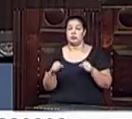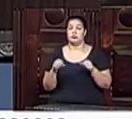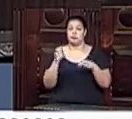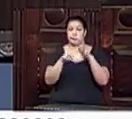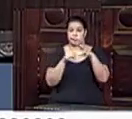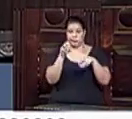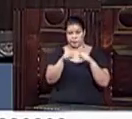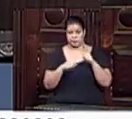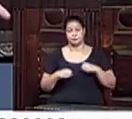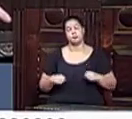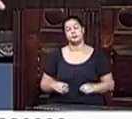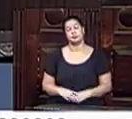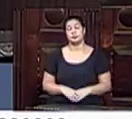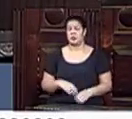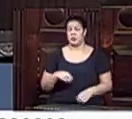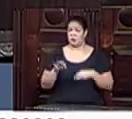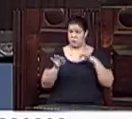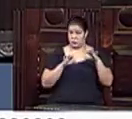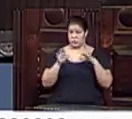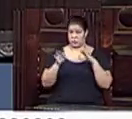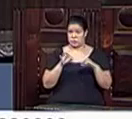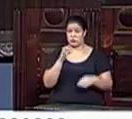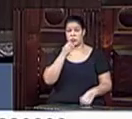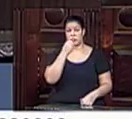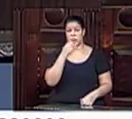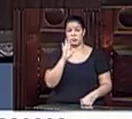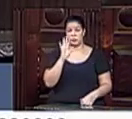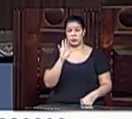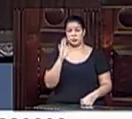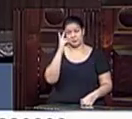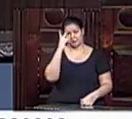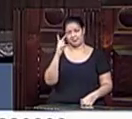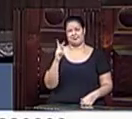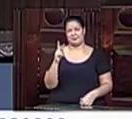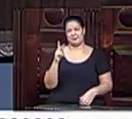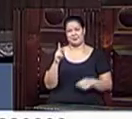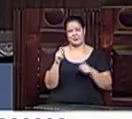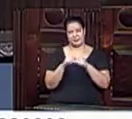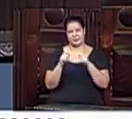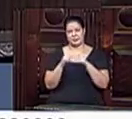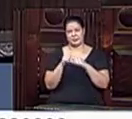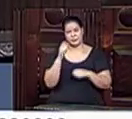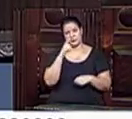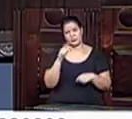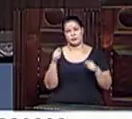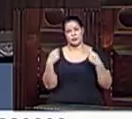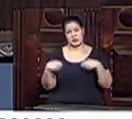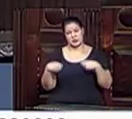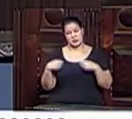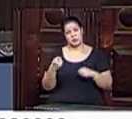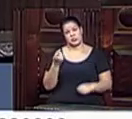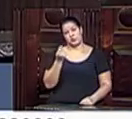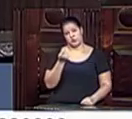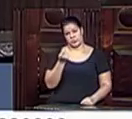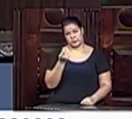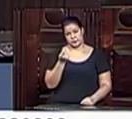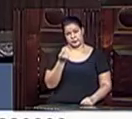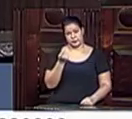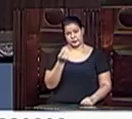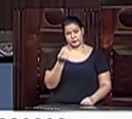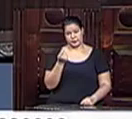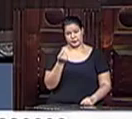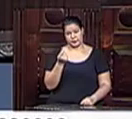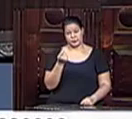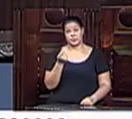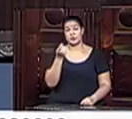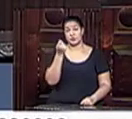apreendidos. O projeto é bom, mas para fazer isso precisa de dinheiro. E é